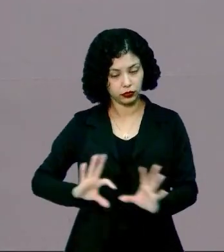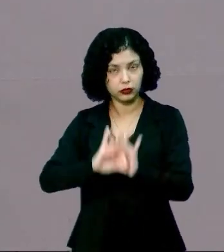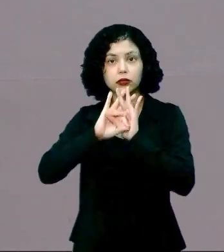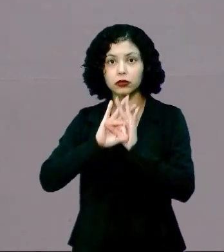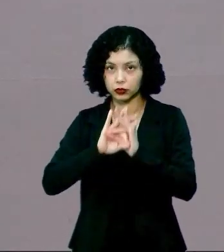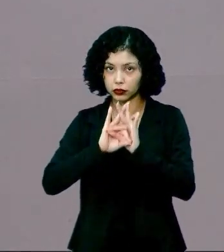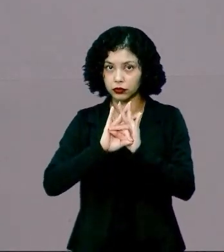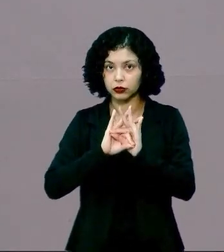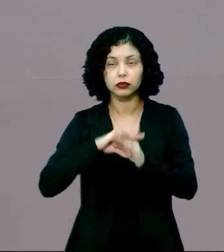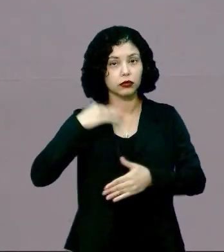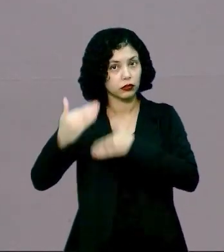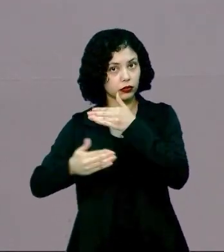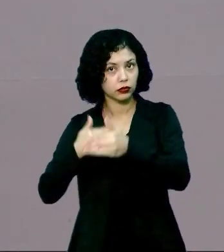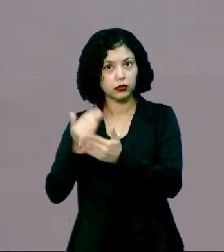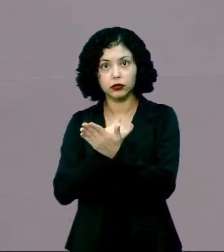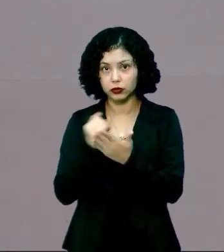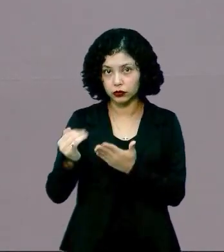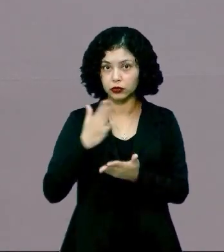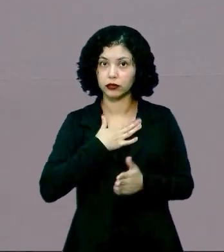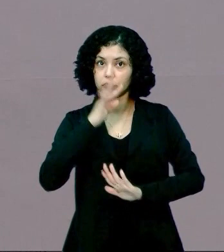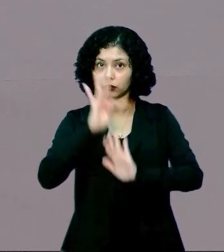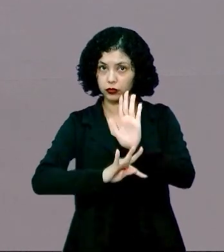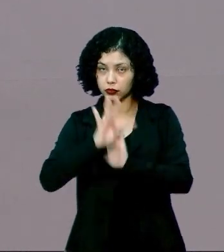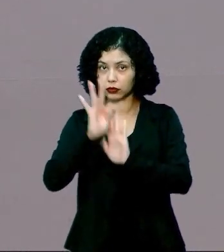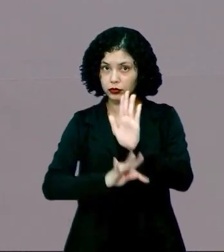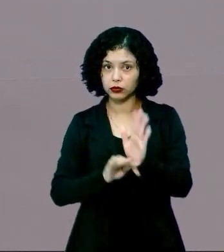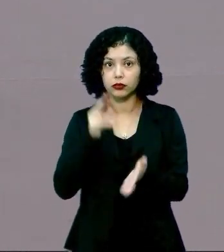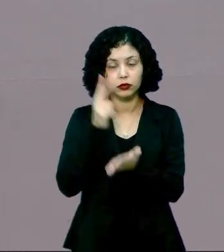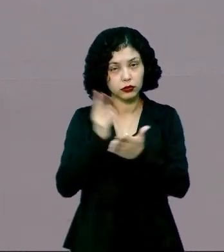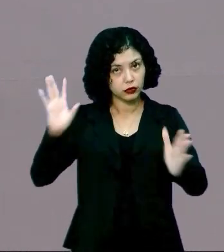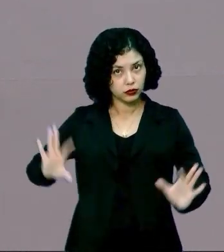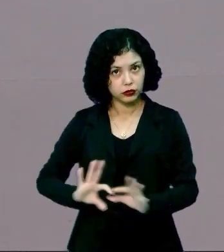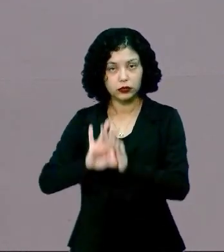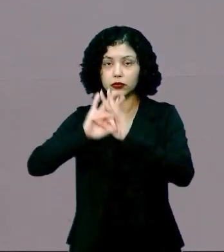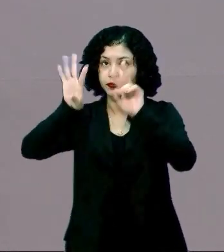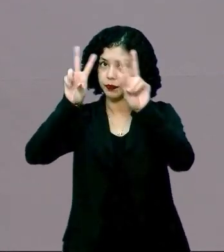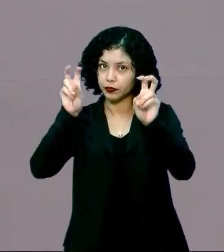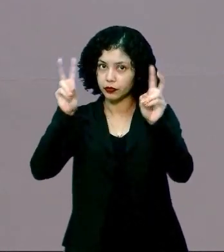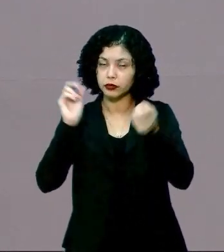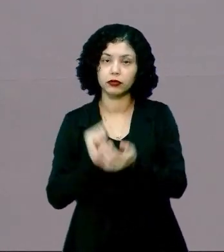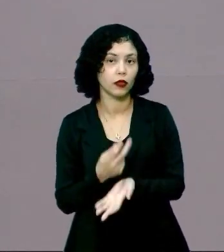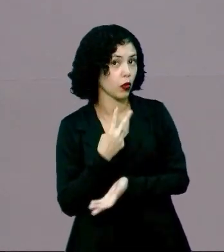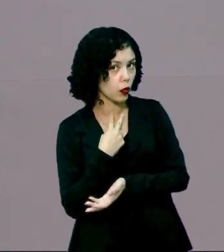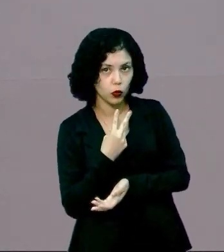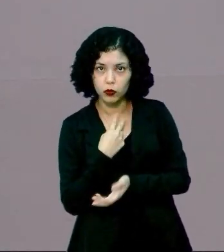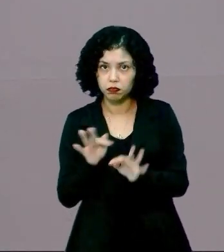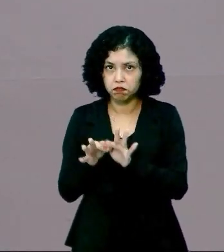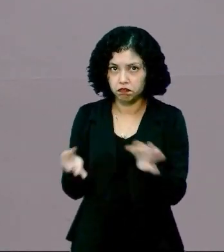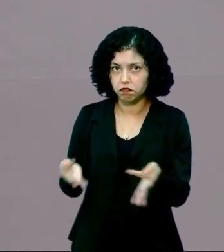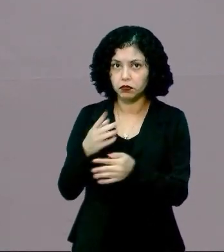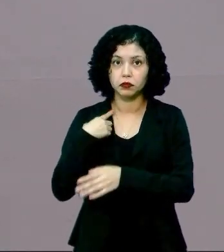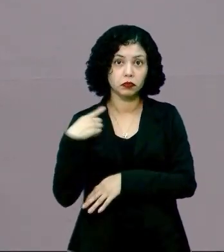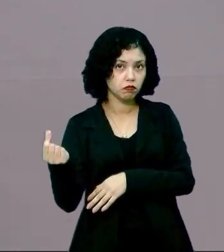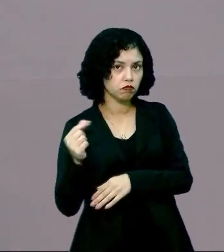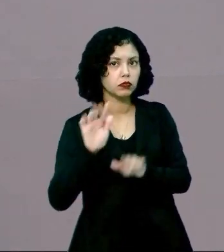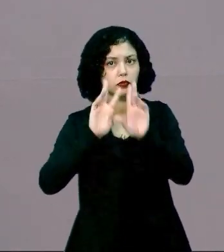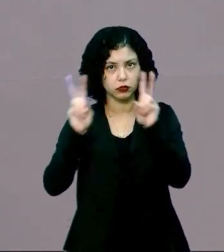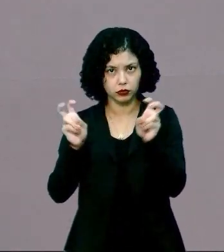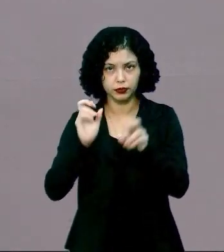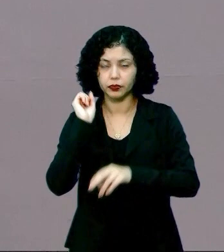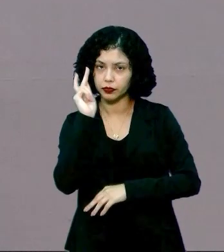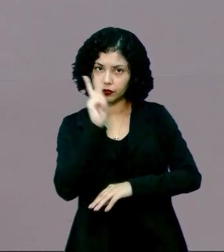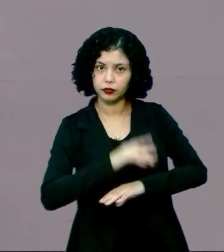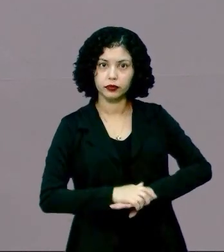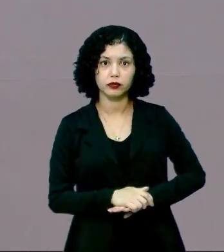entre a introdução e o desenvolvimento, que o meu texto está sempre fazendo uma relação com o tema para que eu não possa simplesmente fugir ao tema.